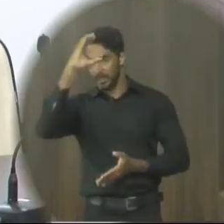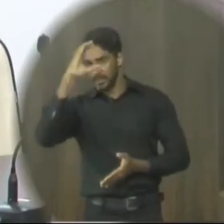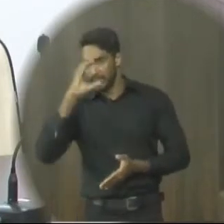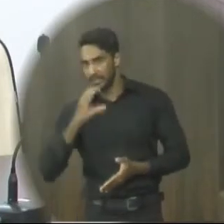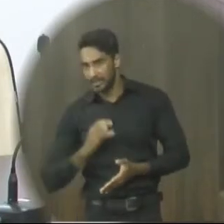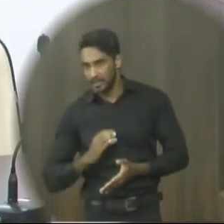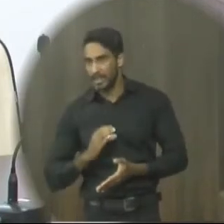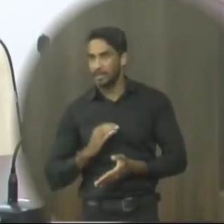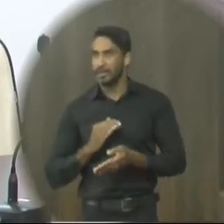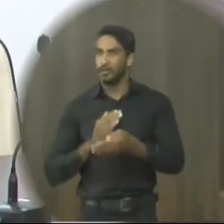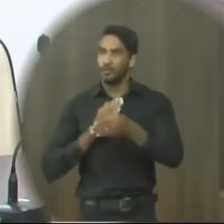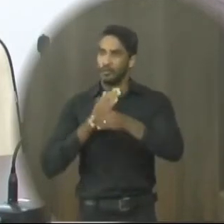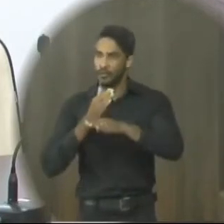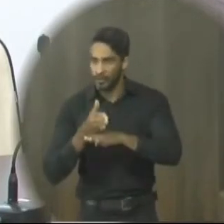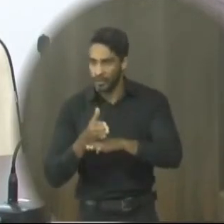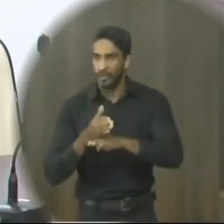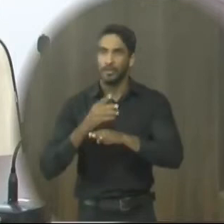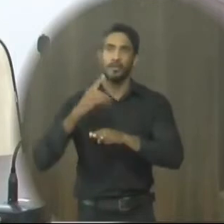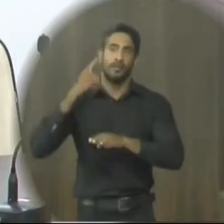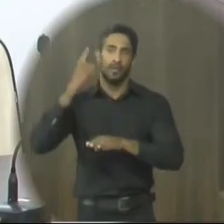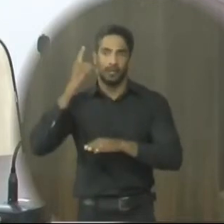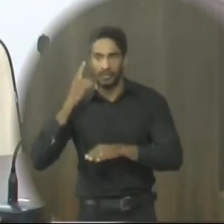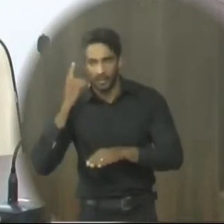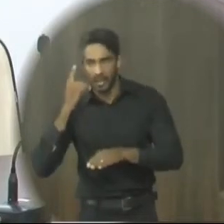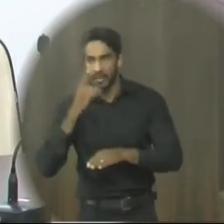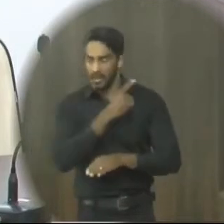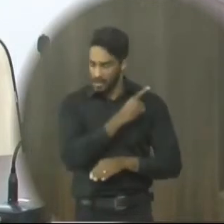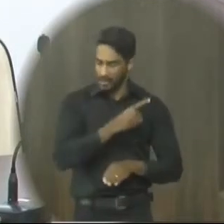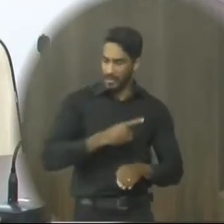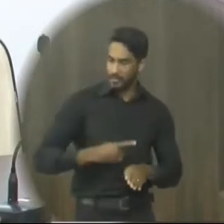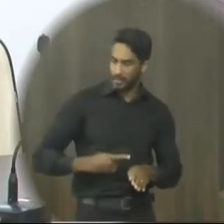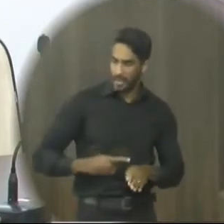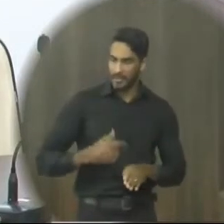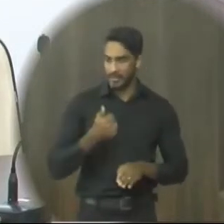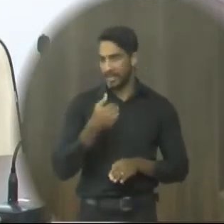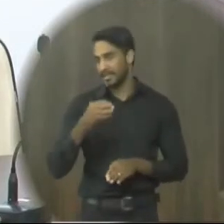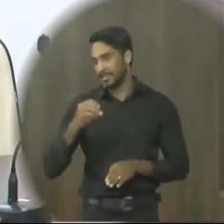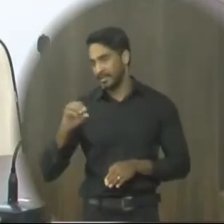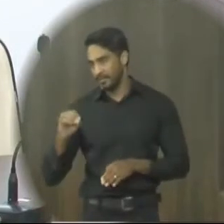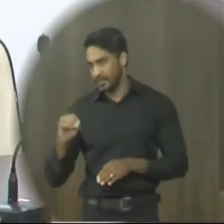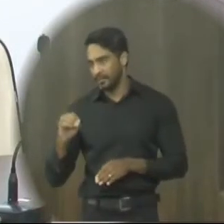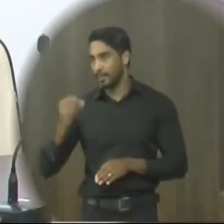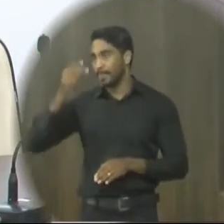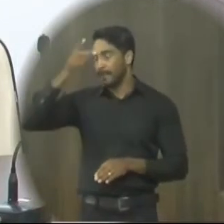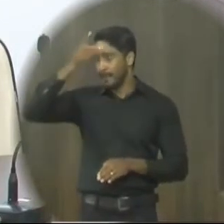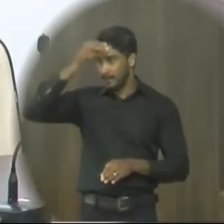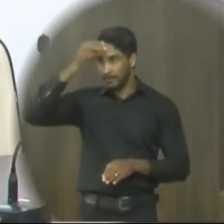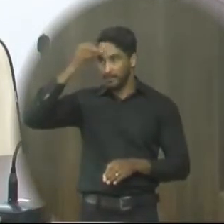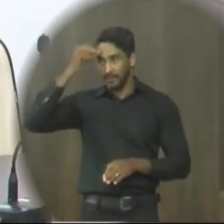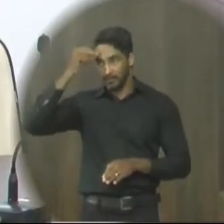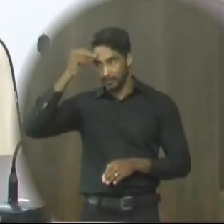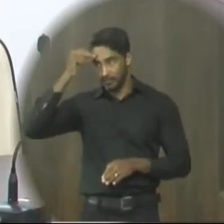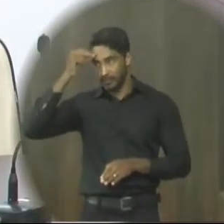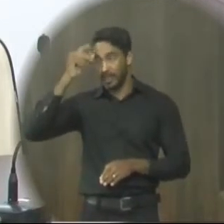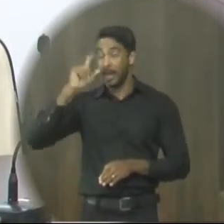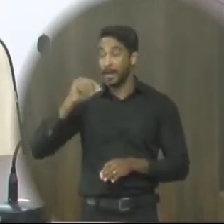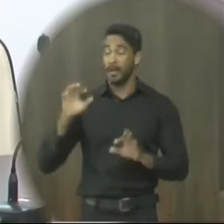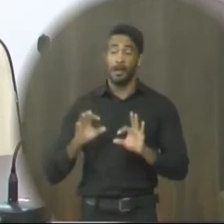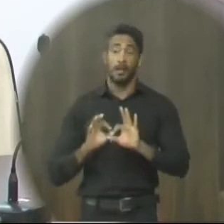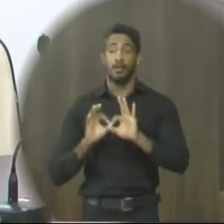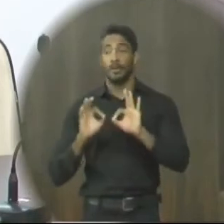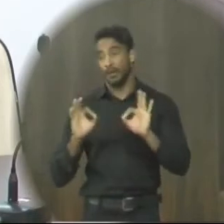ali atrás do seu deputado e conseguir uma emenda de 100 mil para uma rua que é de 200 mil, para uma prefeitura, isso é